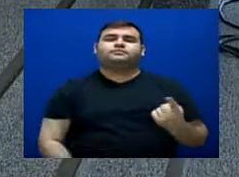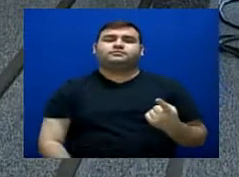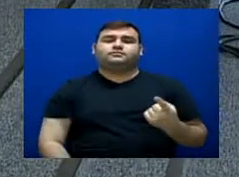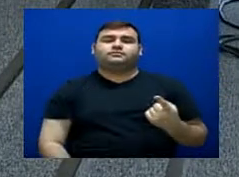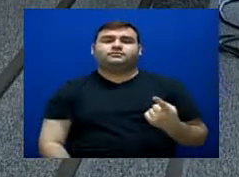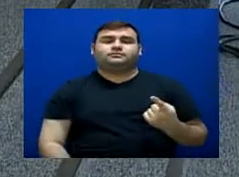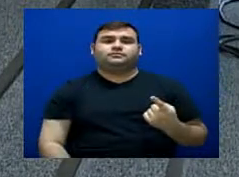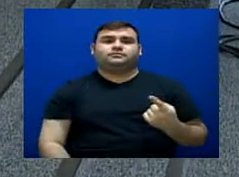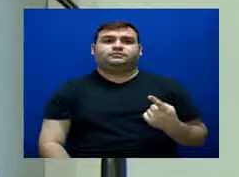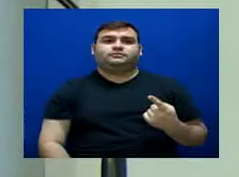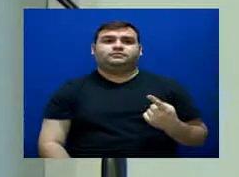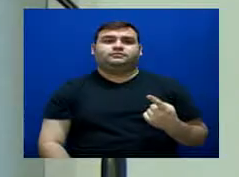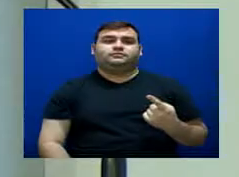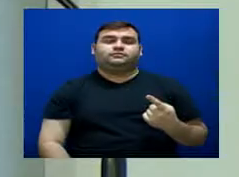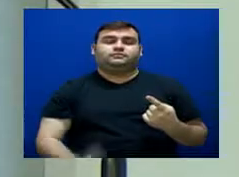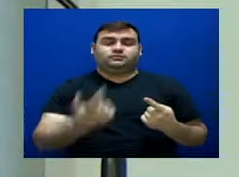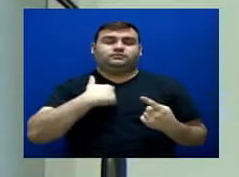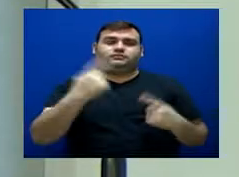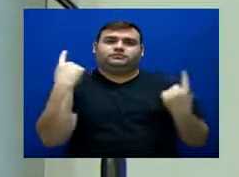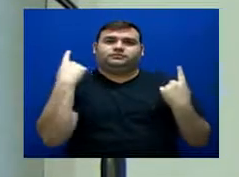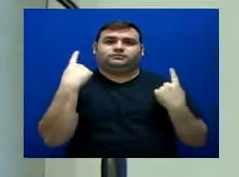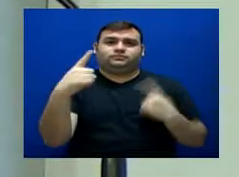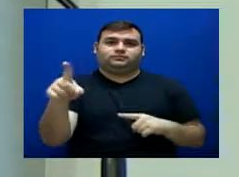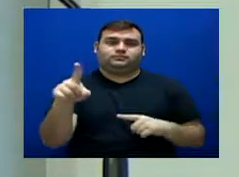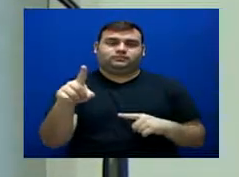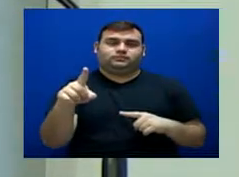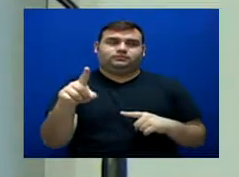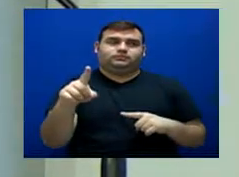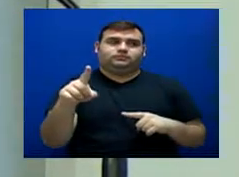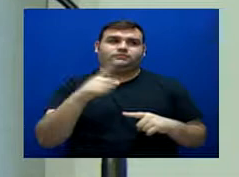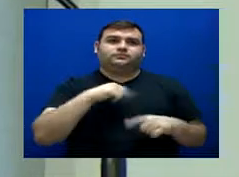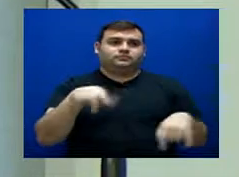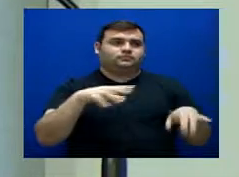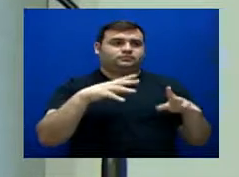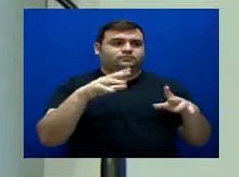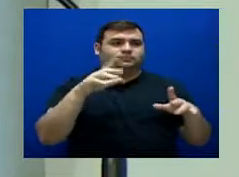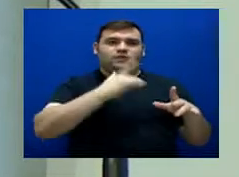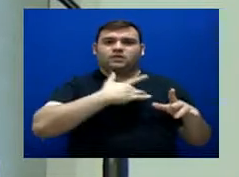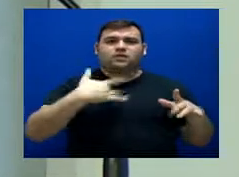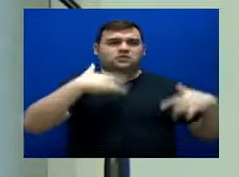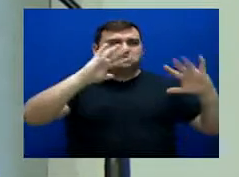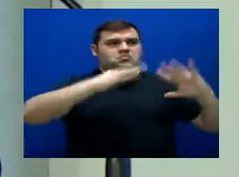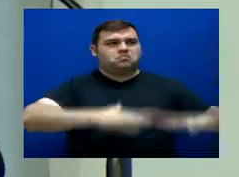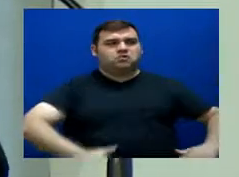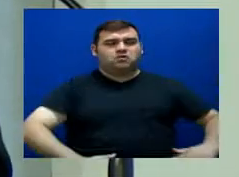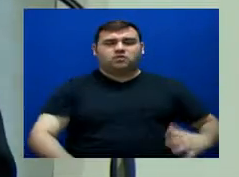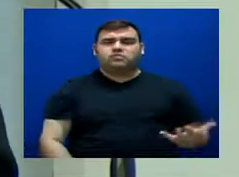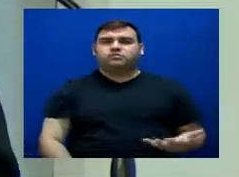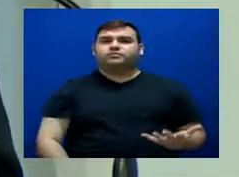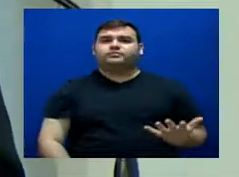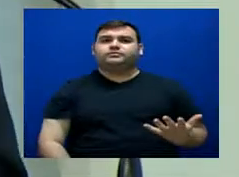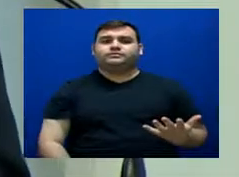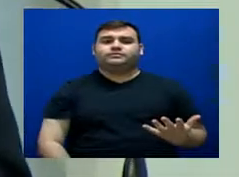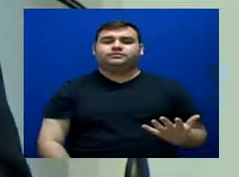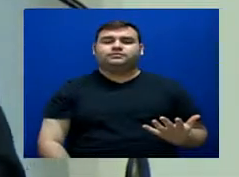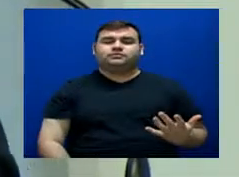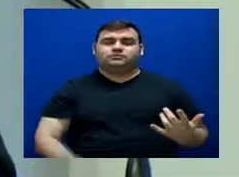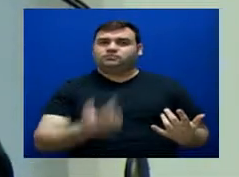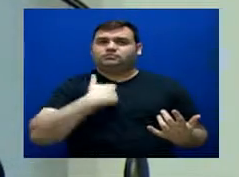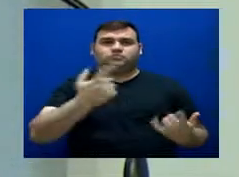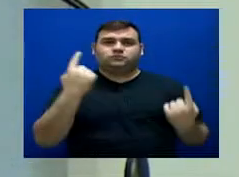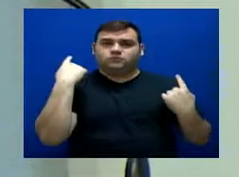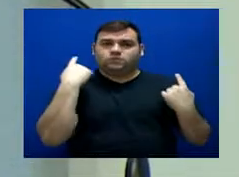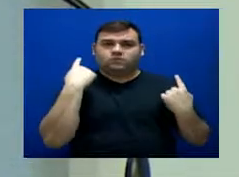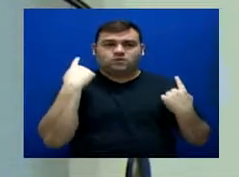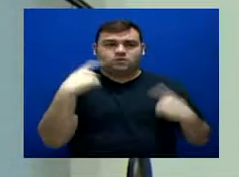minutos. Sou contra o atendimento precário da saúde. Eu sou